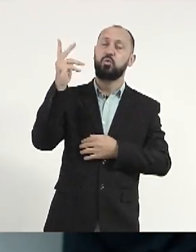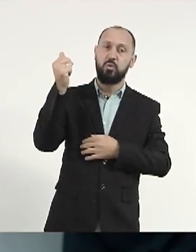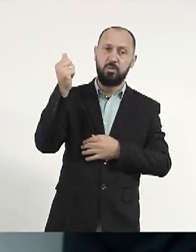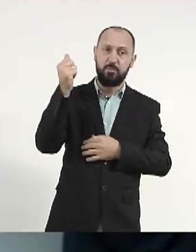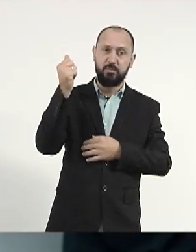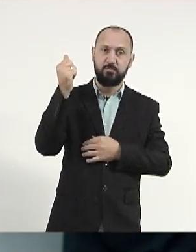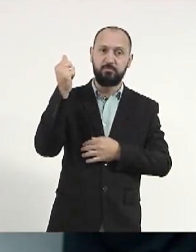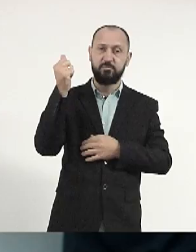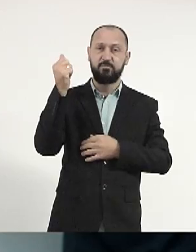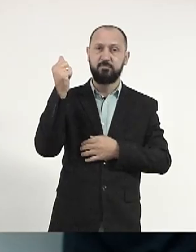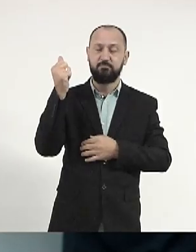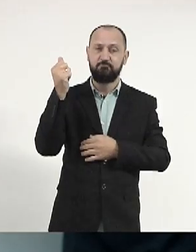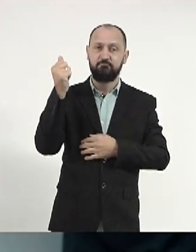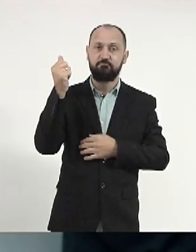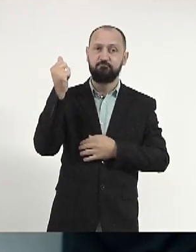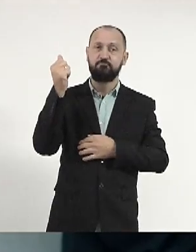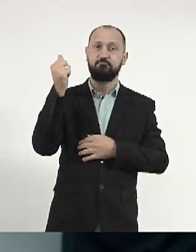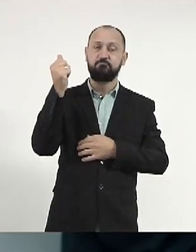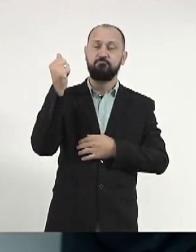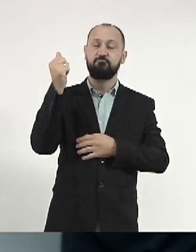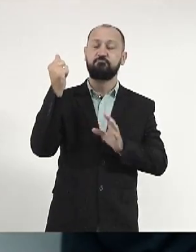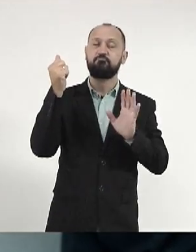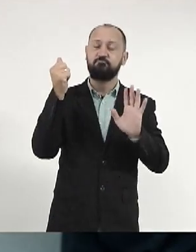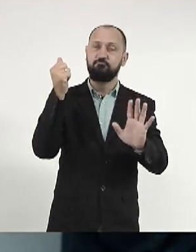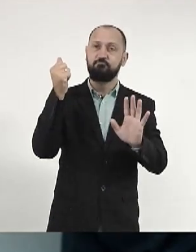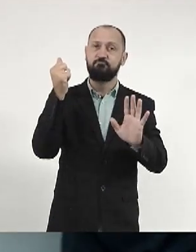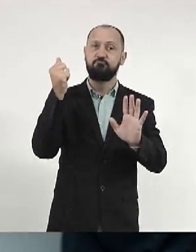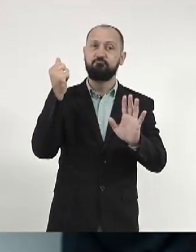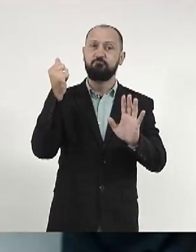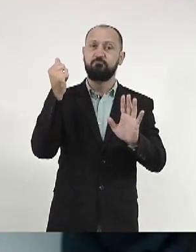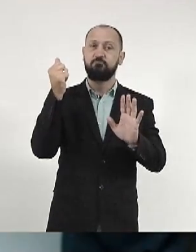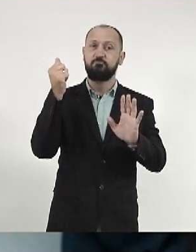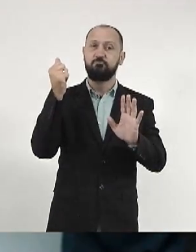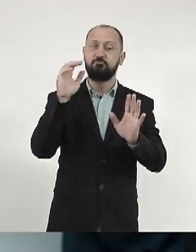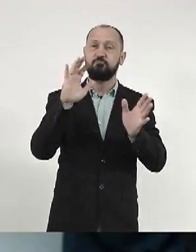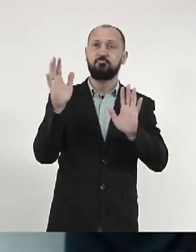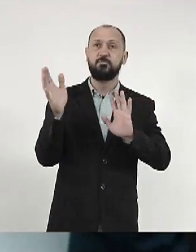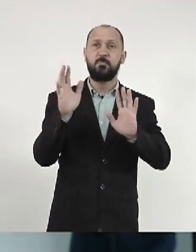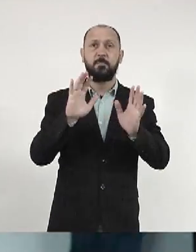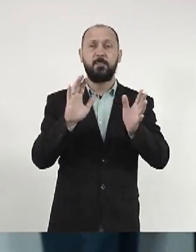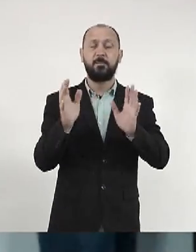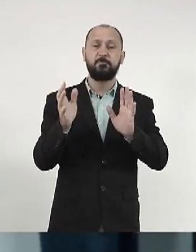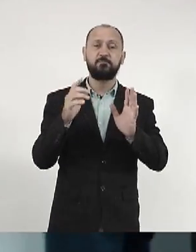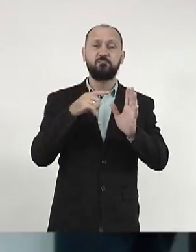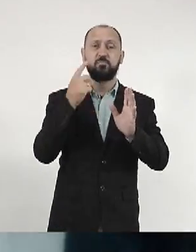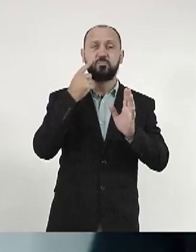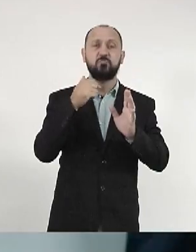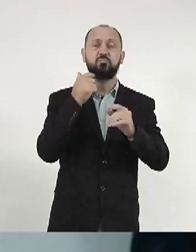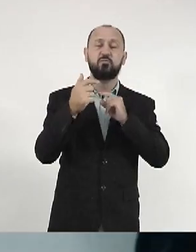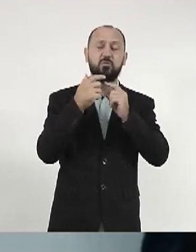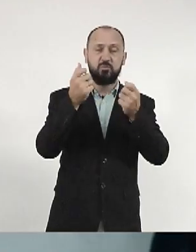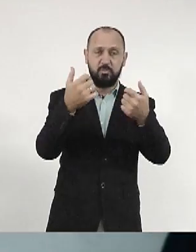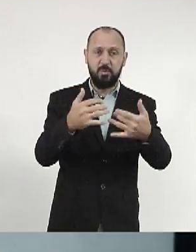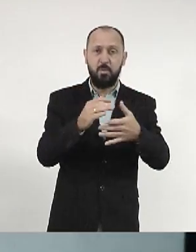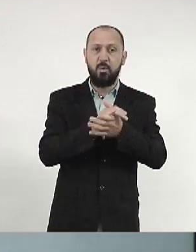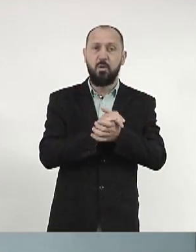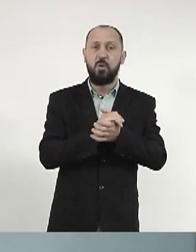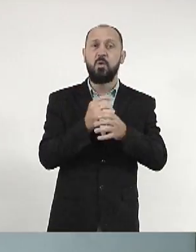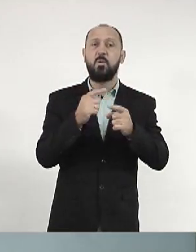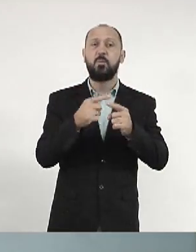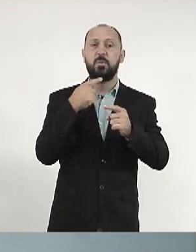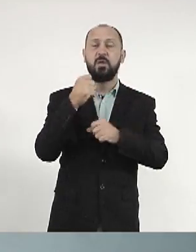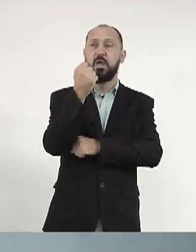o clima é uma coisa que ninguém está em condições de dizer, porque é uma coisa